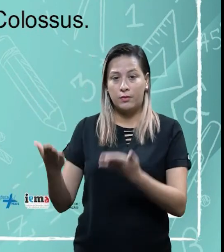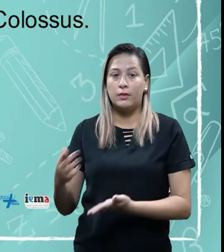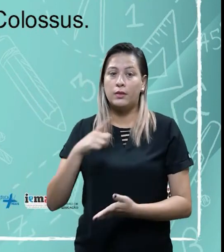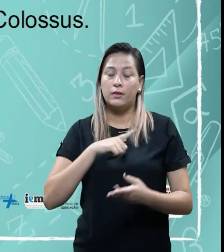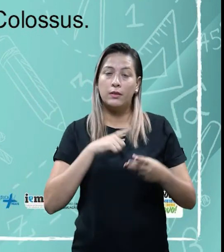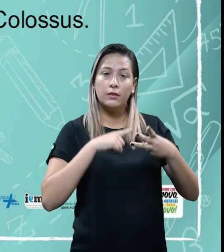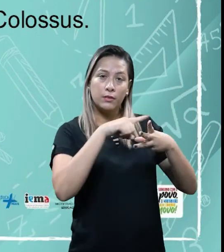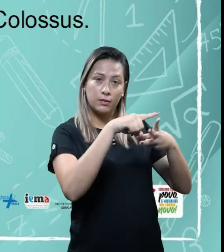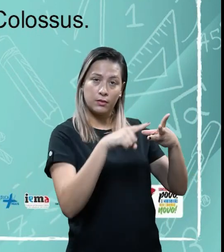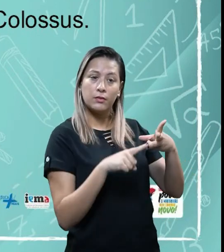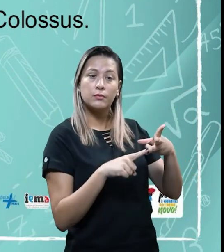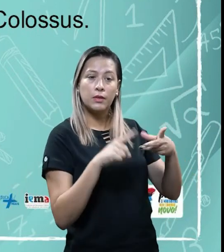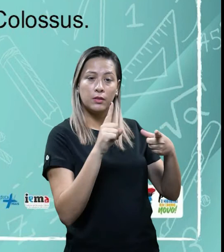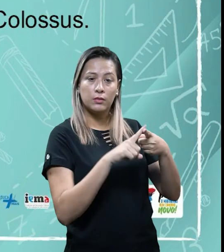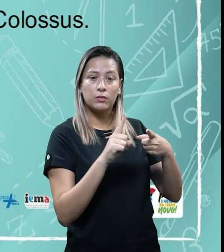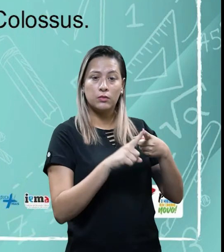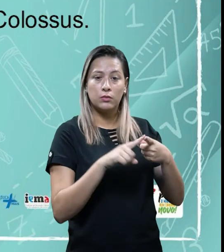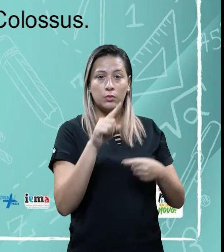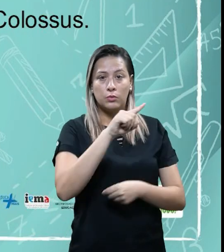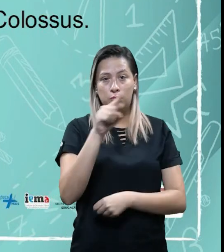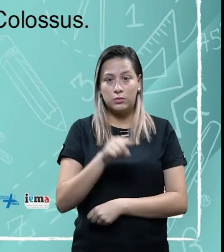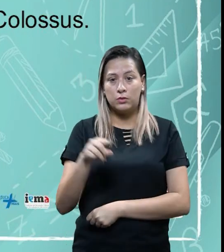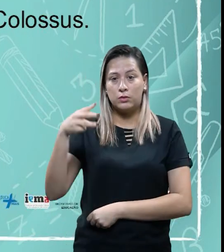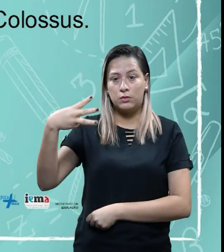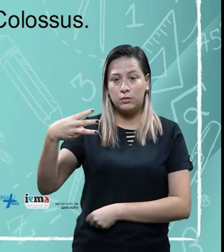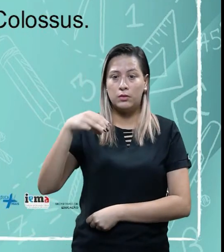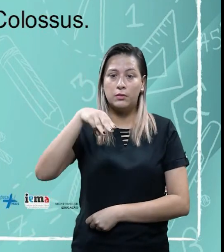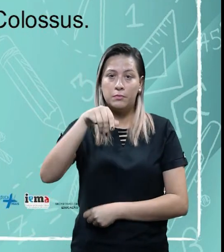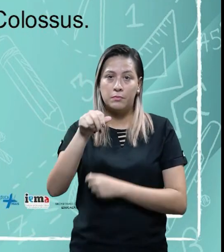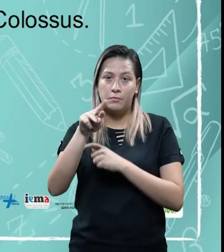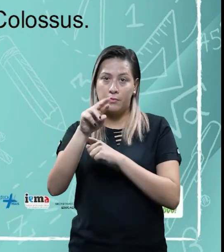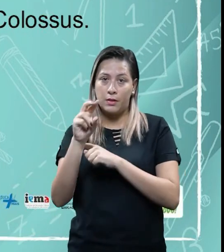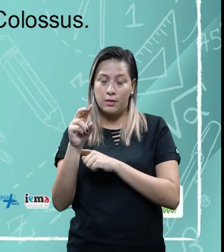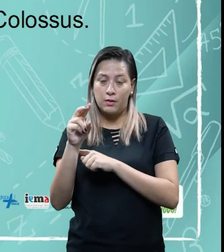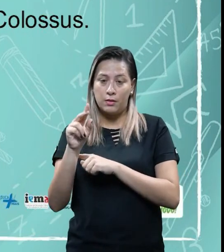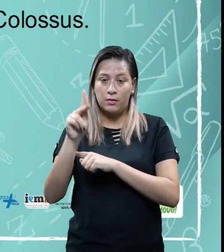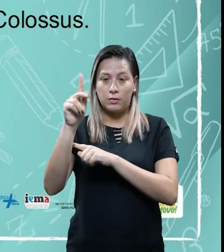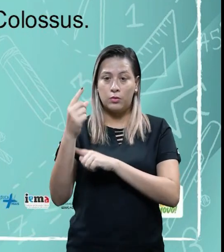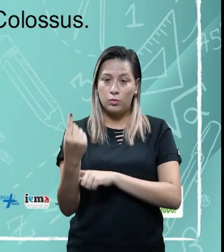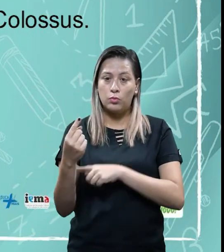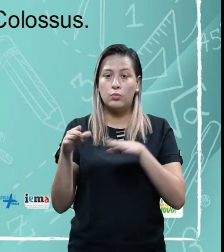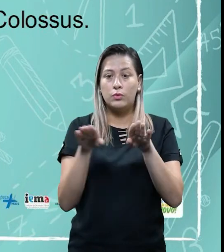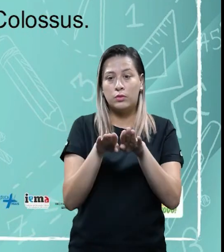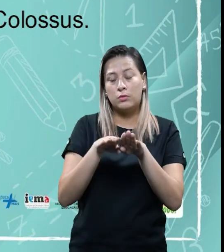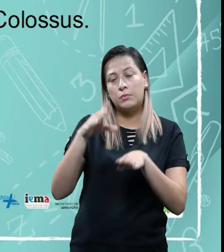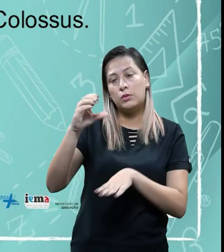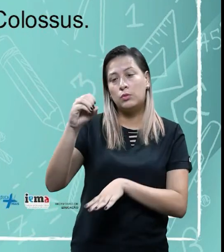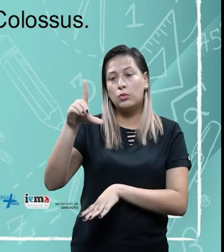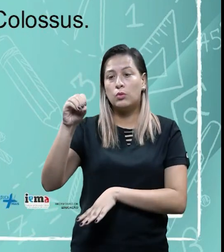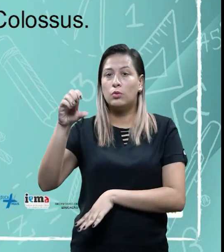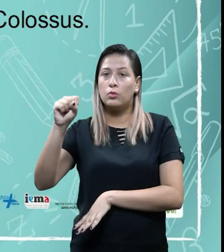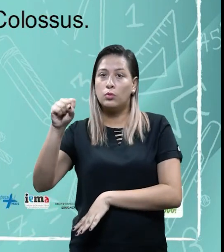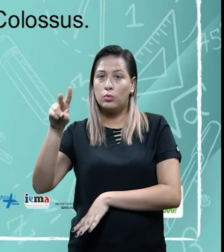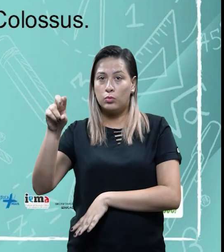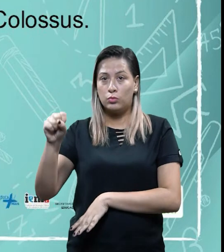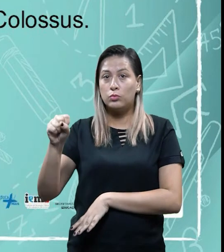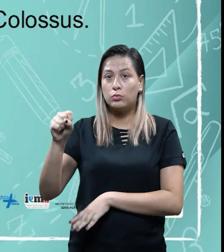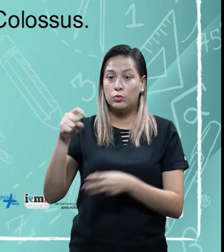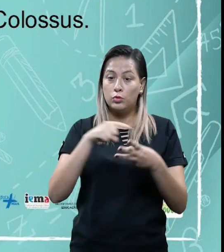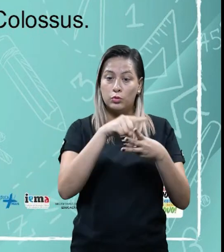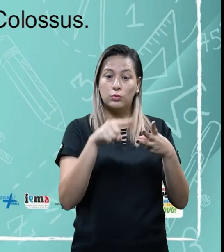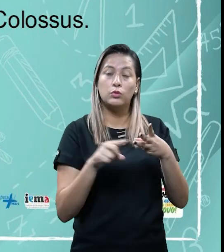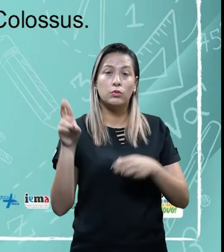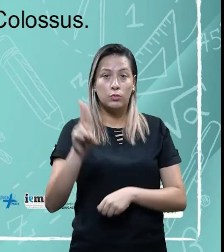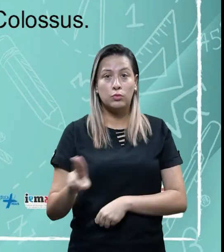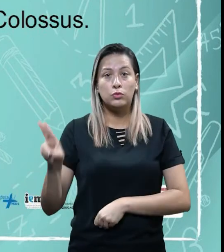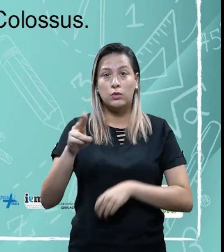3 máquinas, tá? O Z3, o Mach 1 e o Colossus. E todos eles foram utilizados para